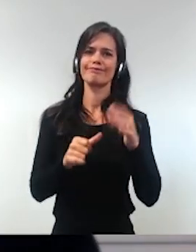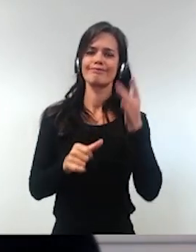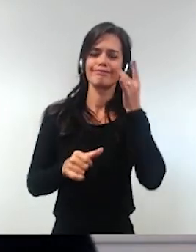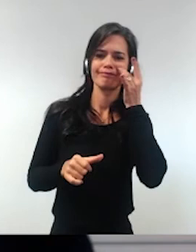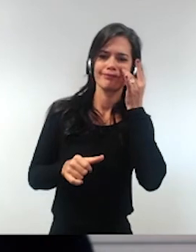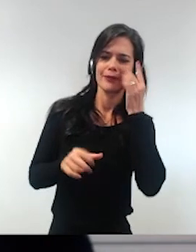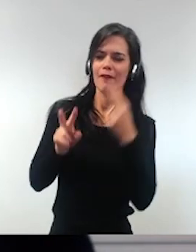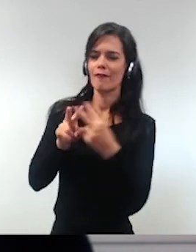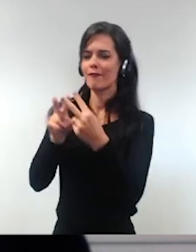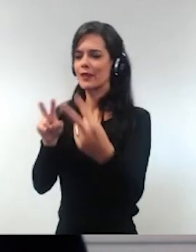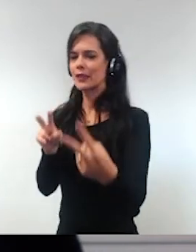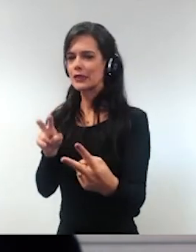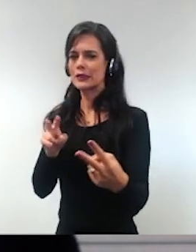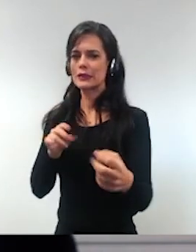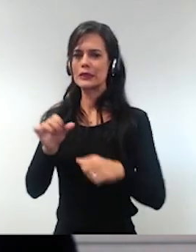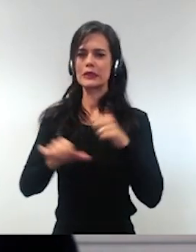virtual.